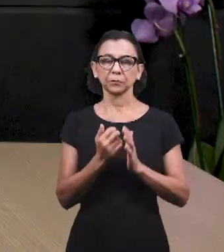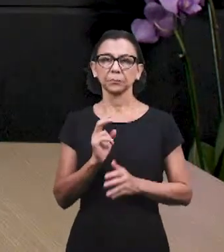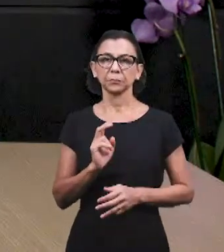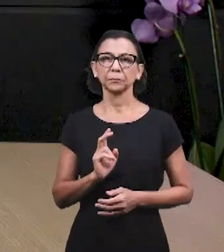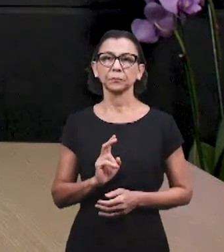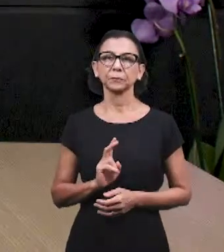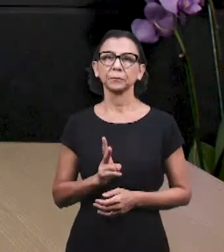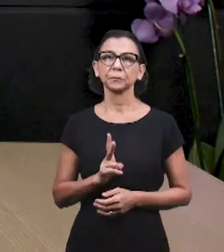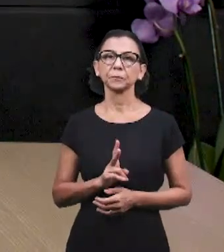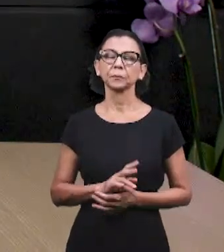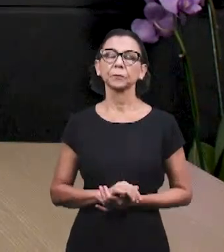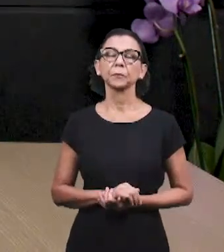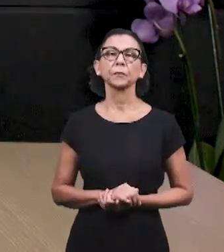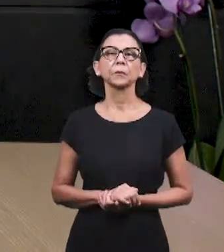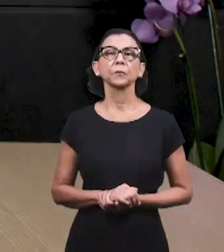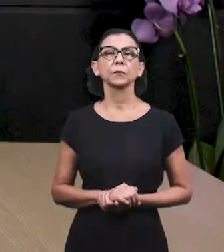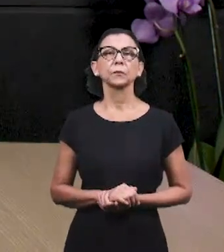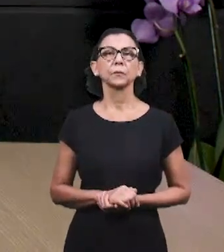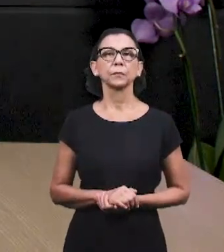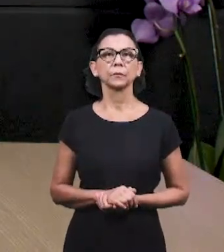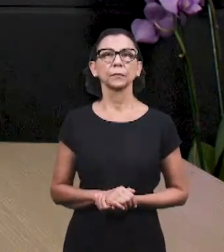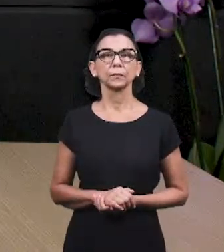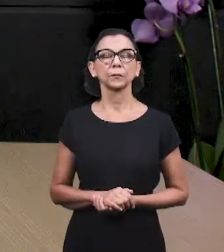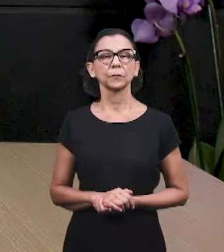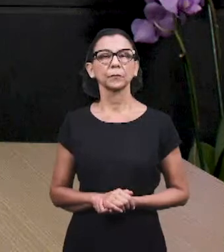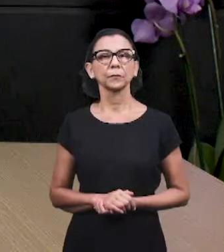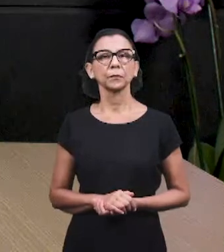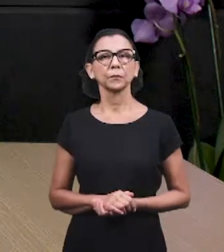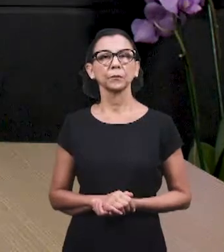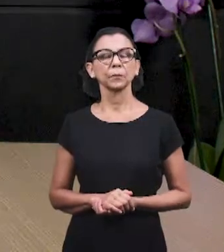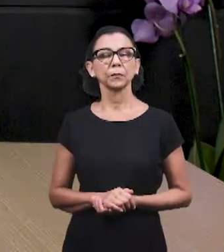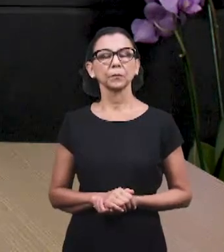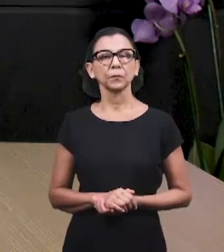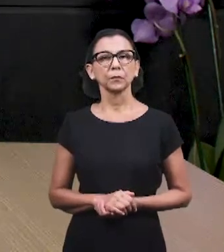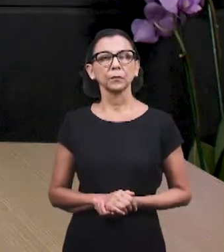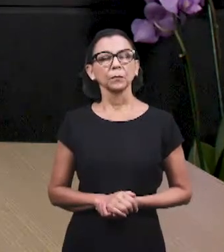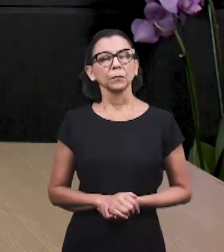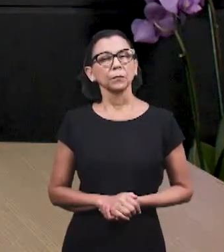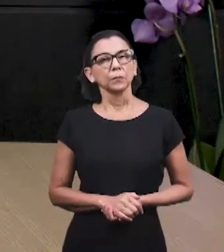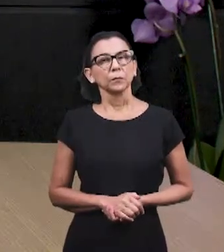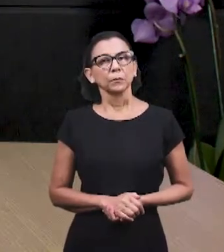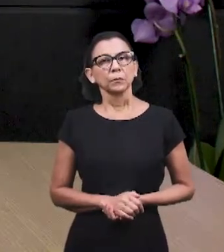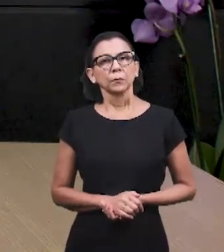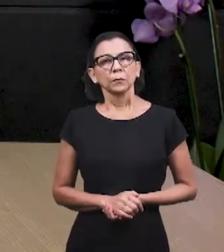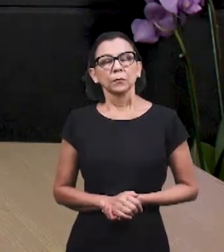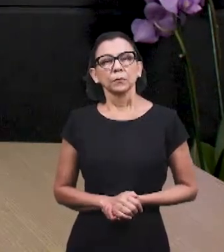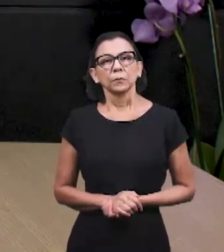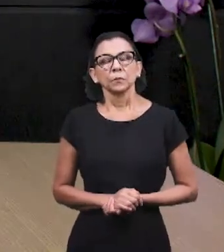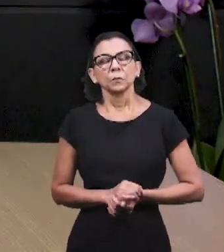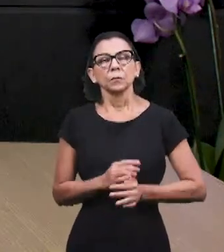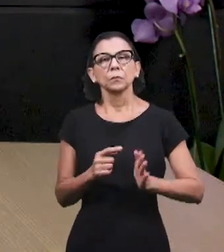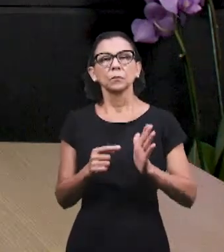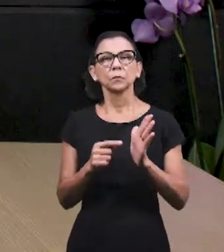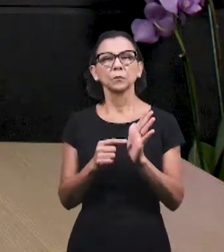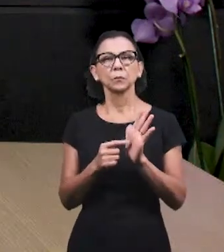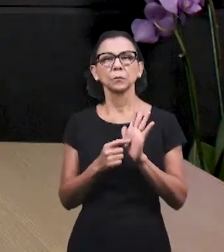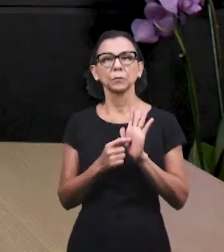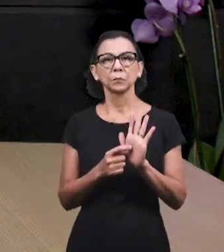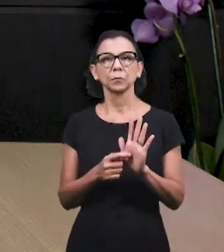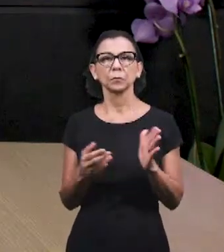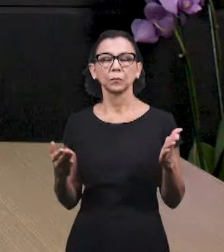na sequência, nós vamos agora destacar aqui algo que vai muito mais além da nossa, para a